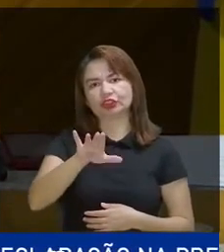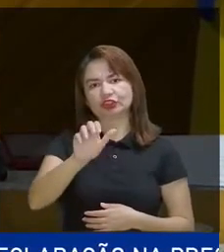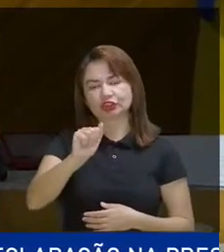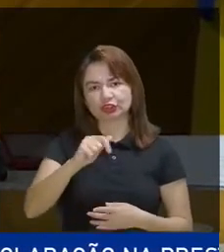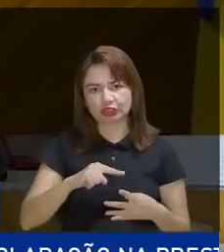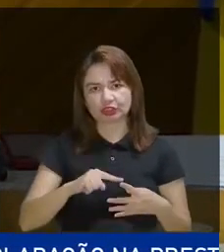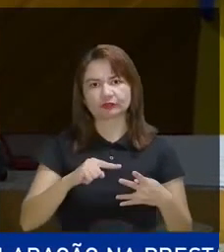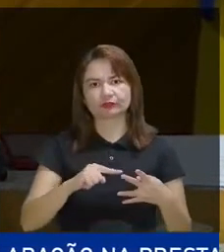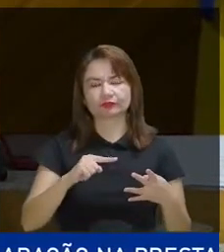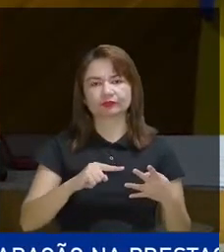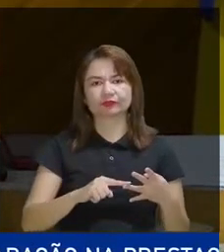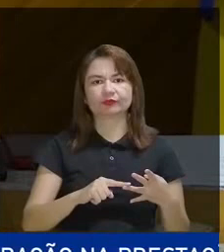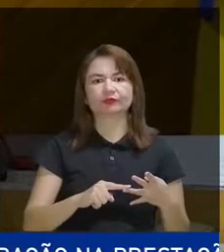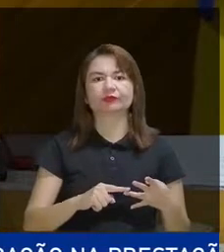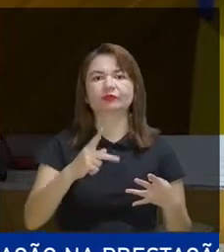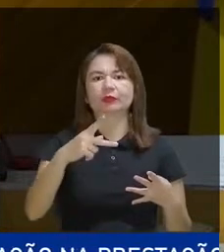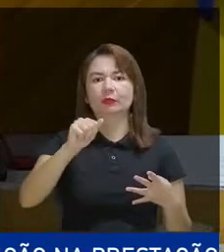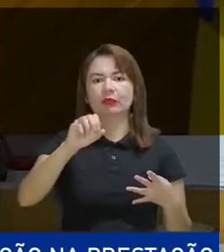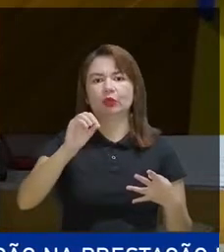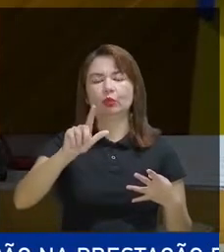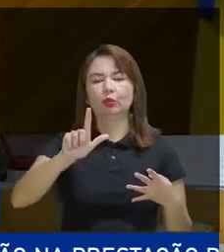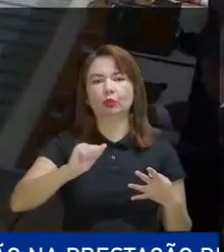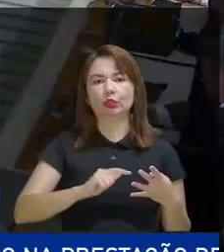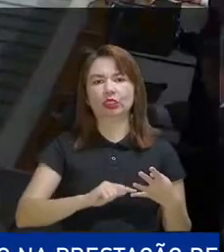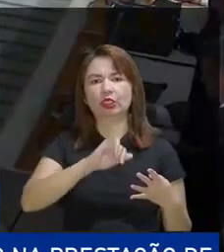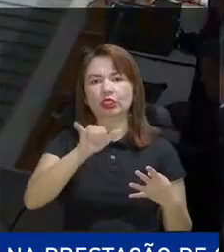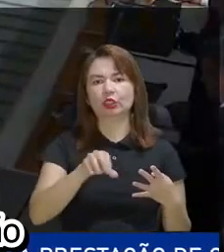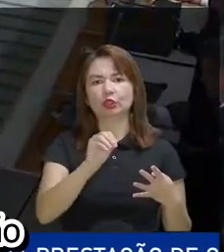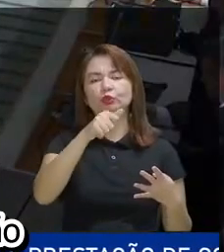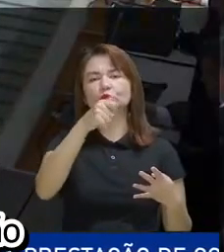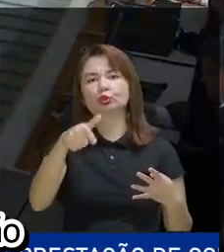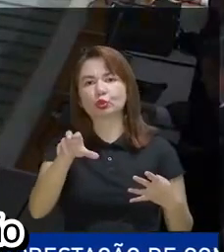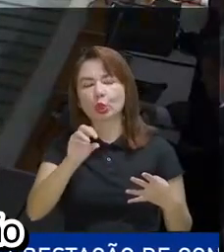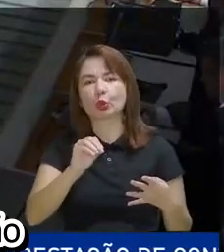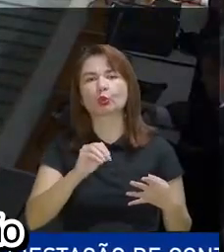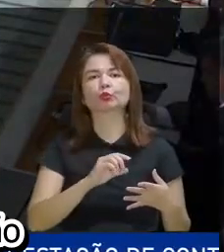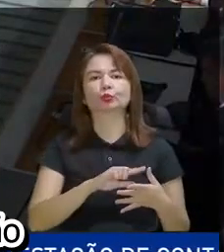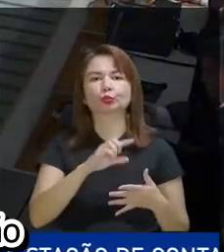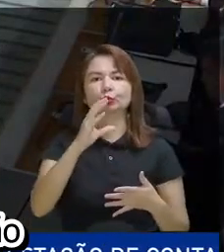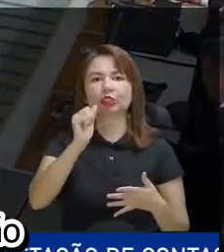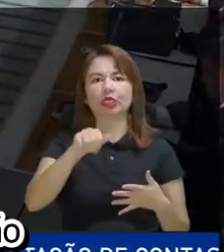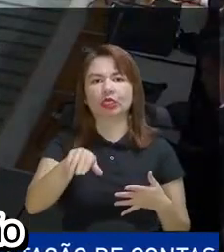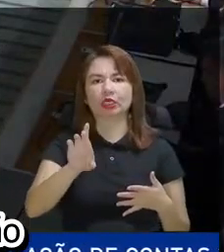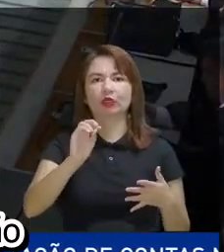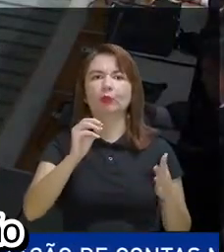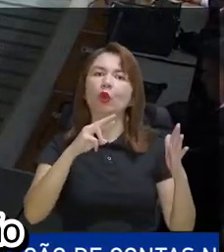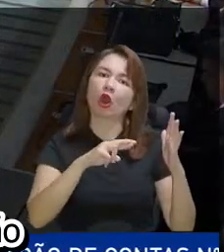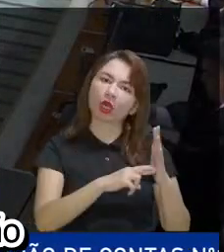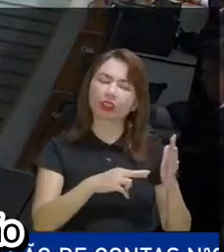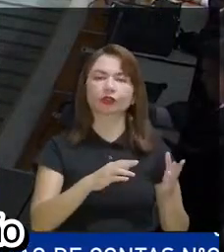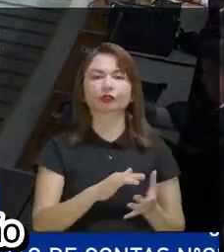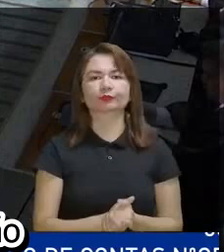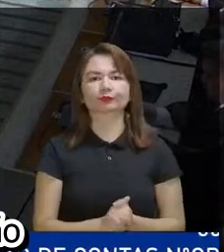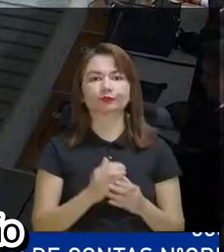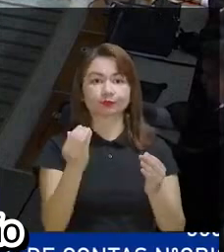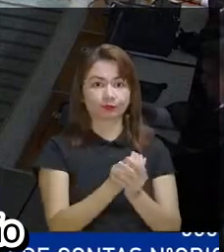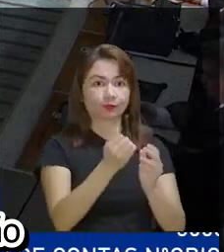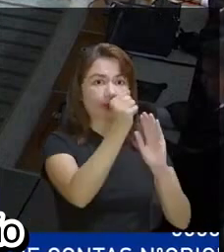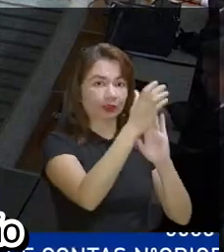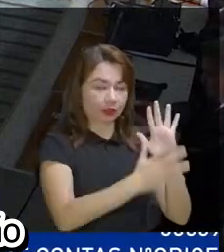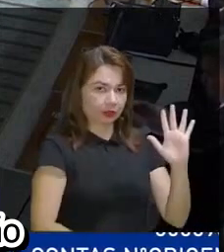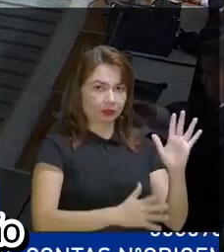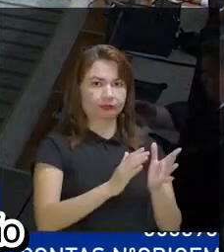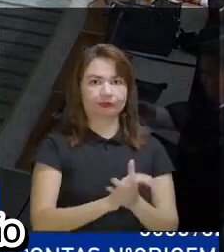João Lages. Ilustre relator, com a palavra. Excelências, trata-se de embargo de declaração opostos